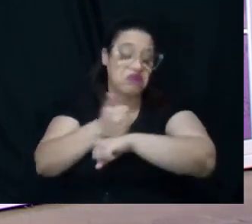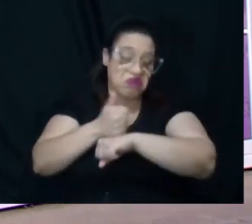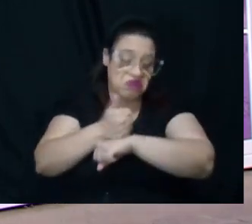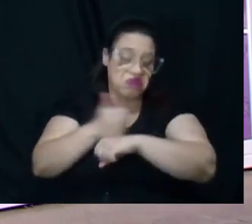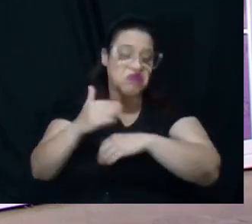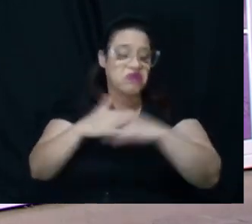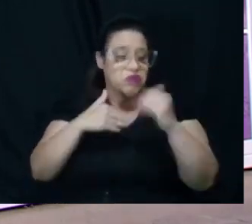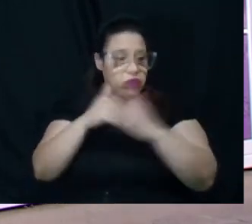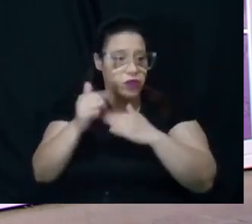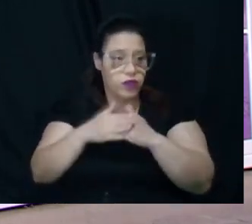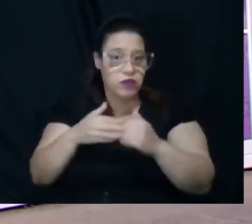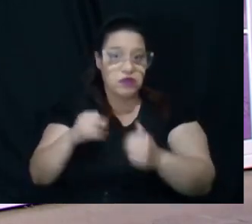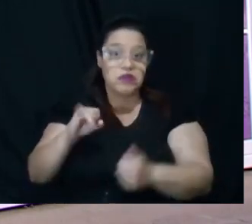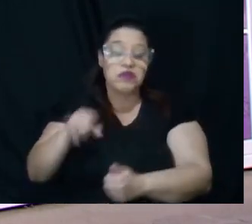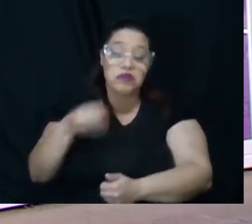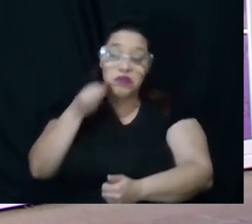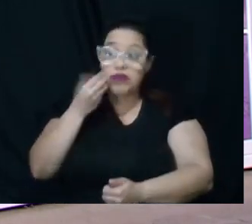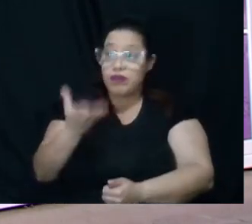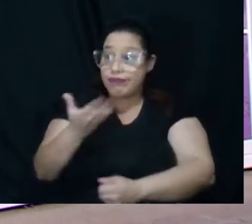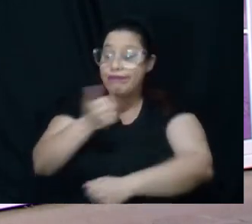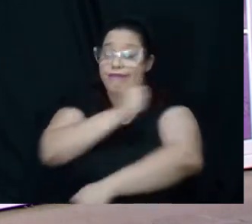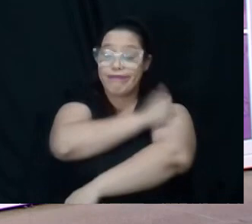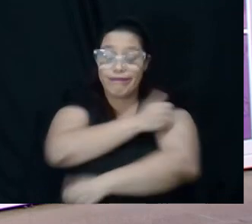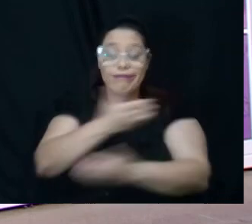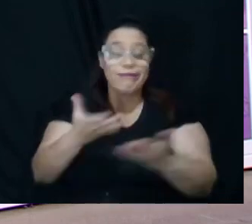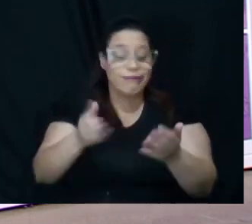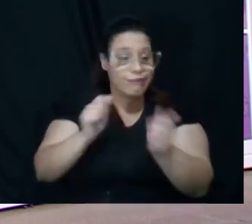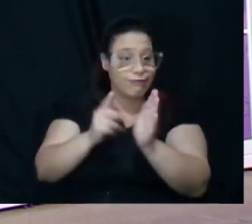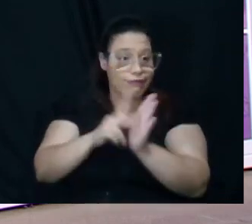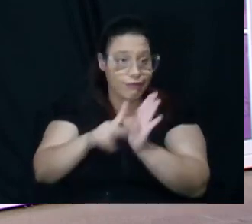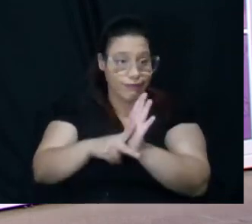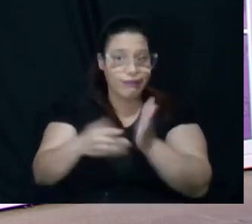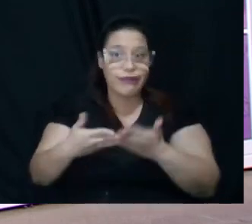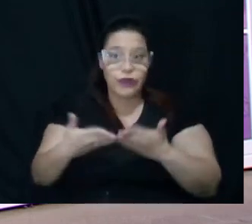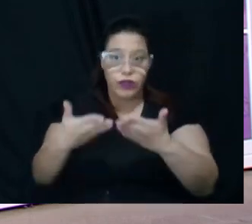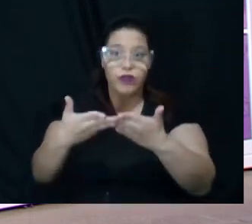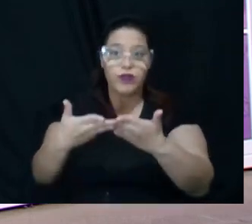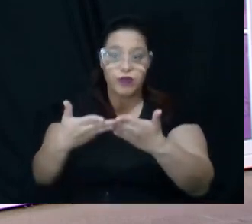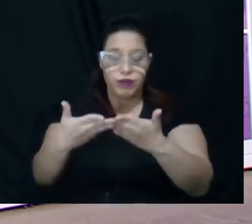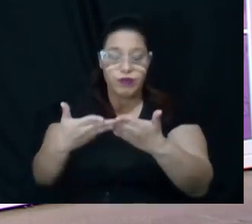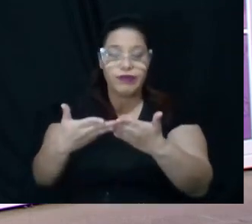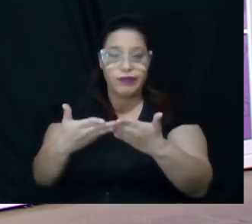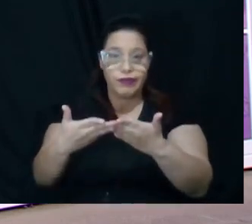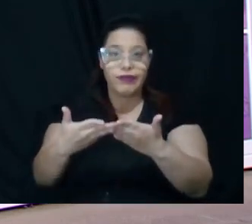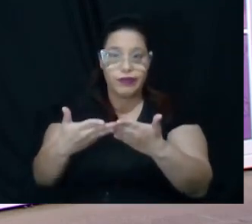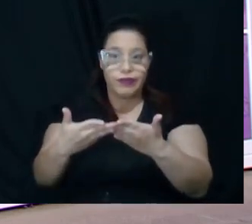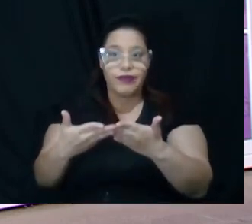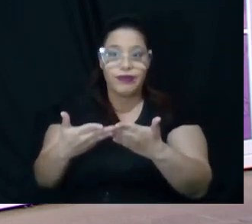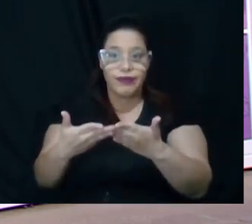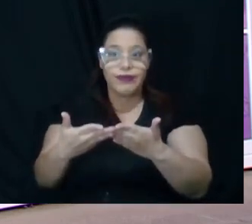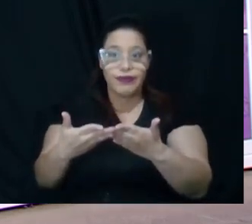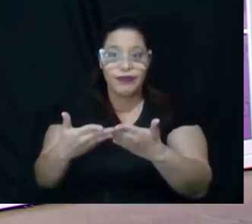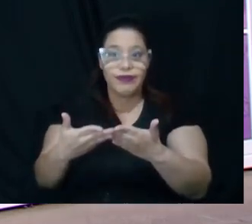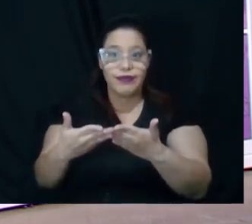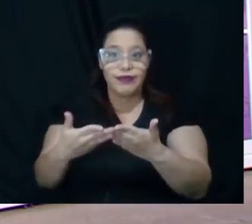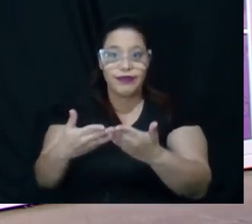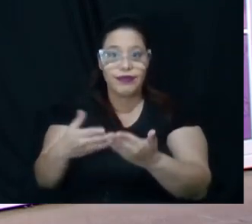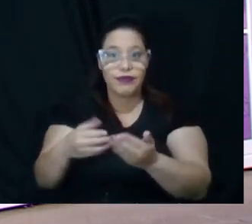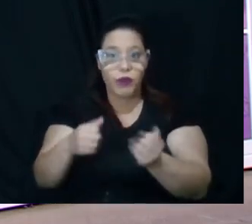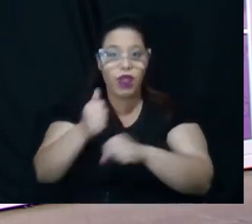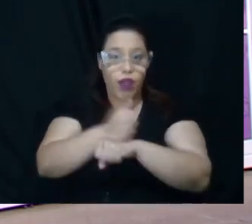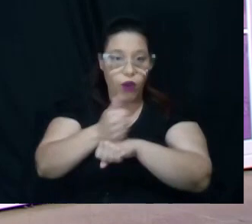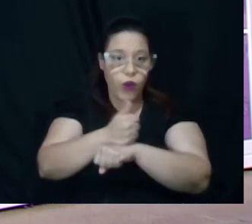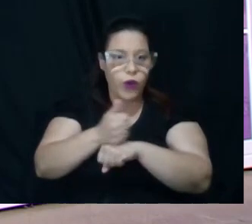seus alunos Quem tá ganhando é a nossa proposta da ilu né então é nesse sentido nós temos a a